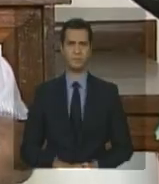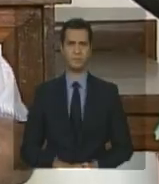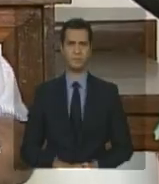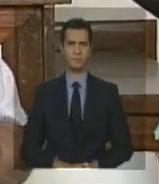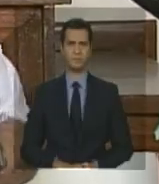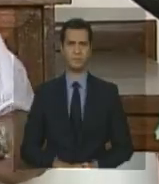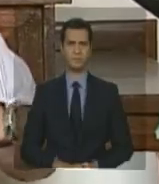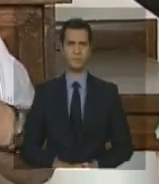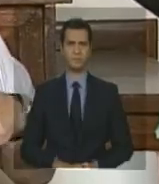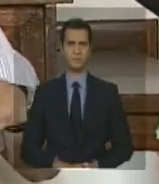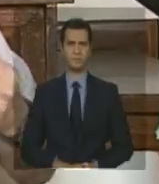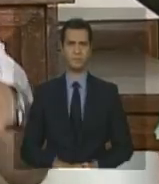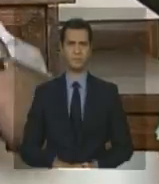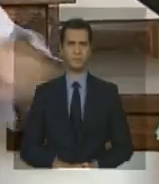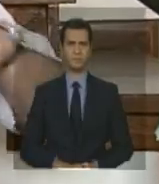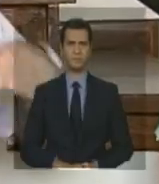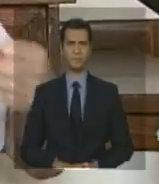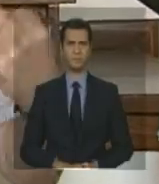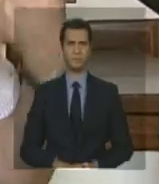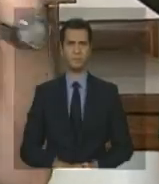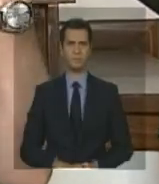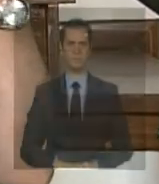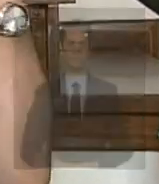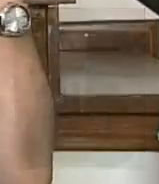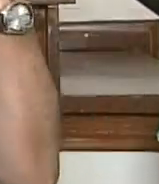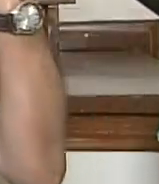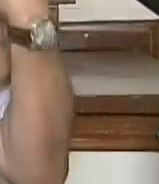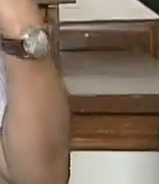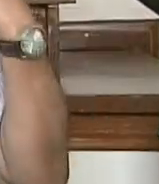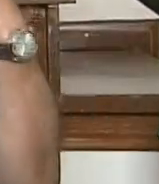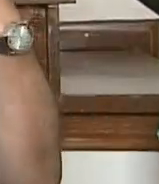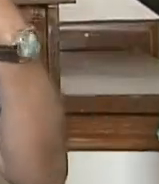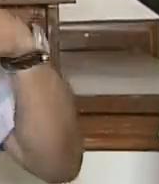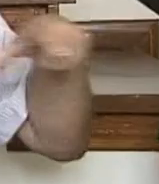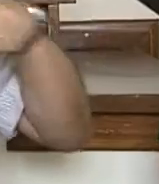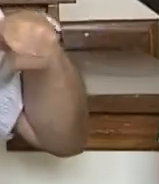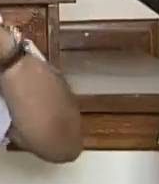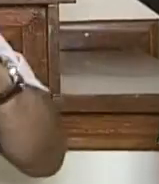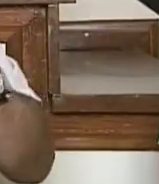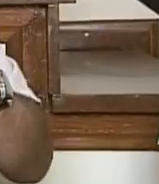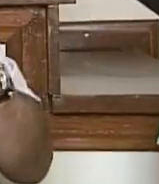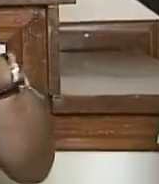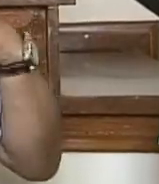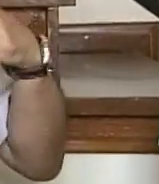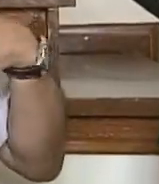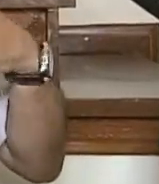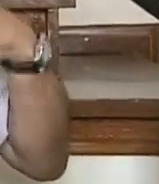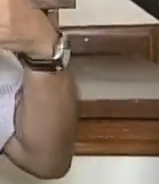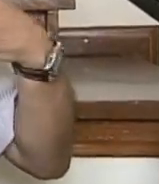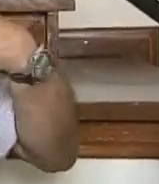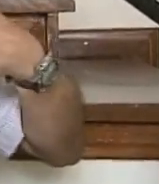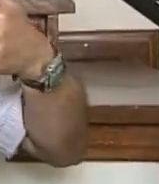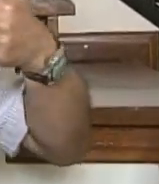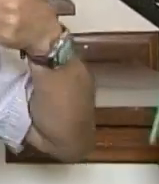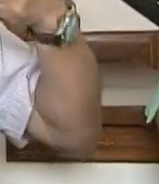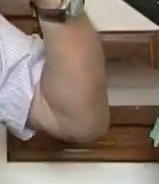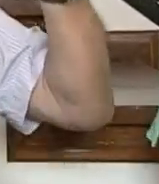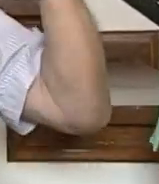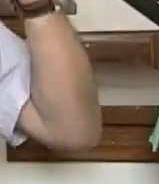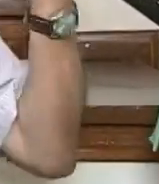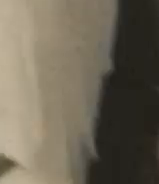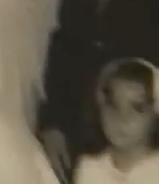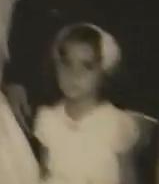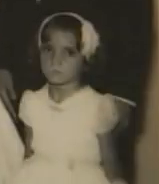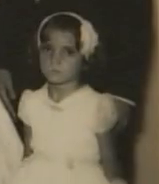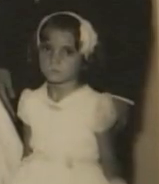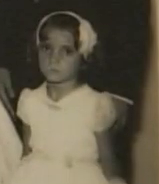comentavam também, dizendo que eu não seria capaz de trabalhar e sustentar minha família, que eu não tinha condição de casar. Mas eu dizia, não, eu tenho força, eu tenho